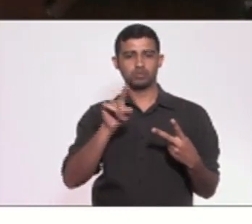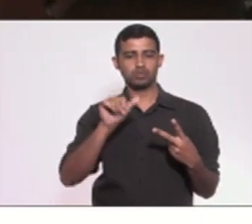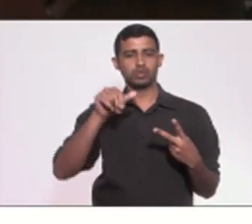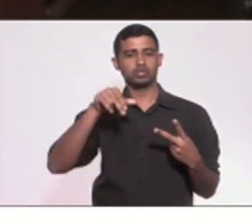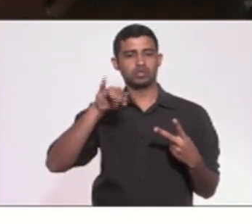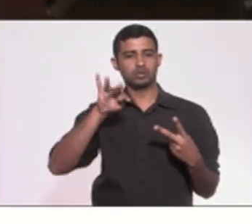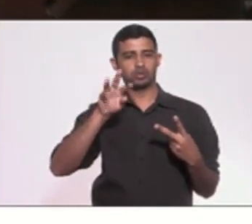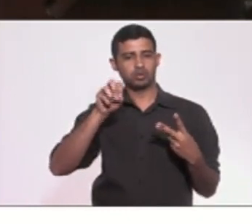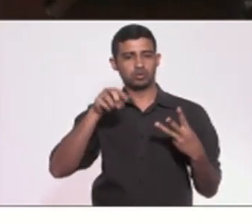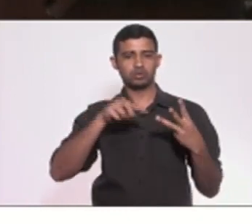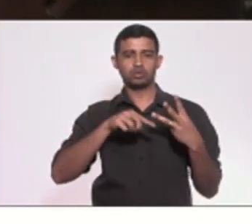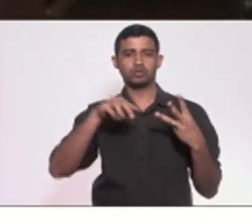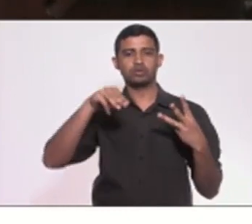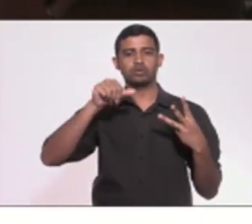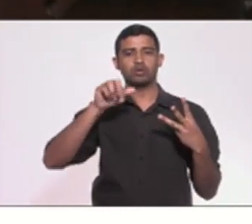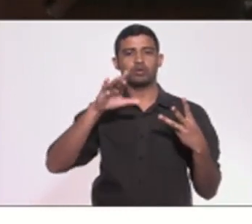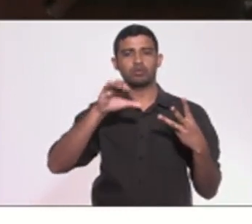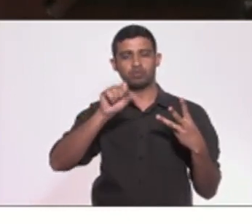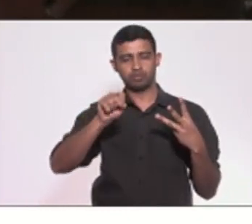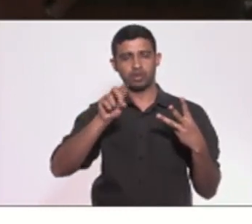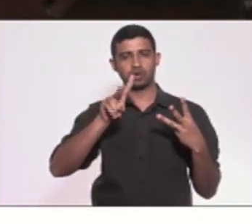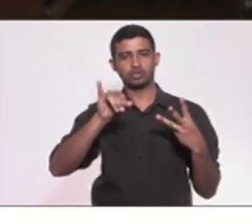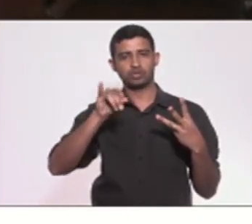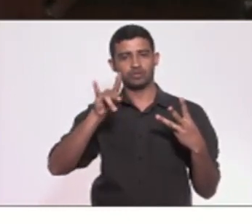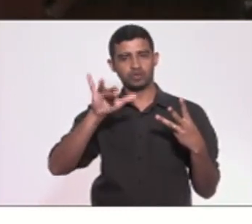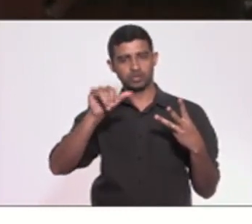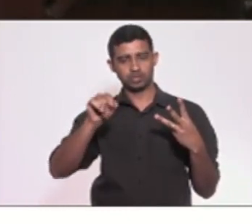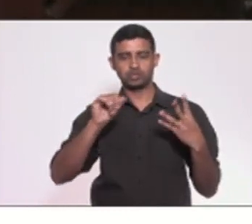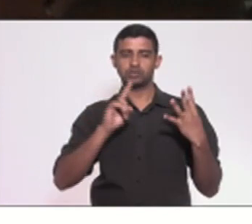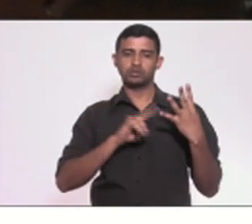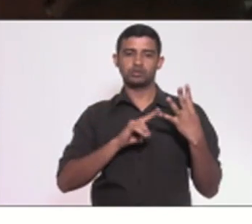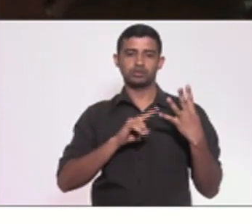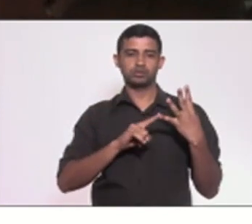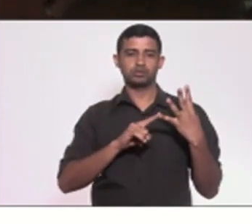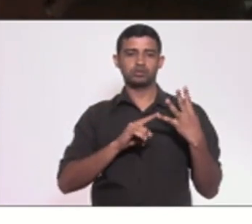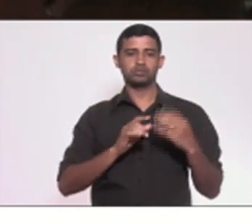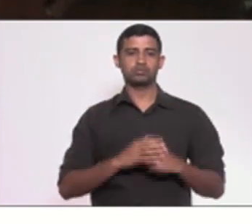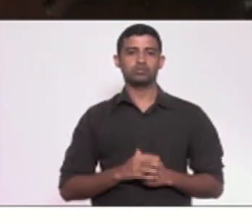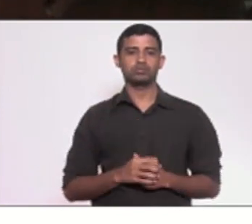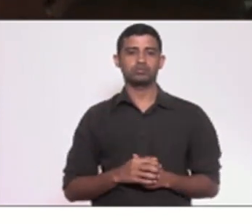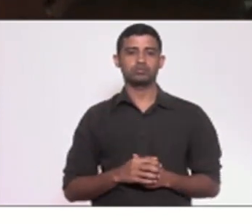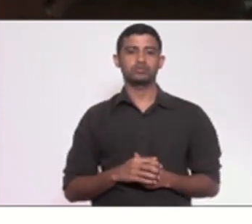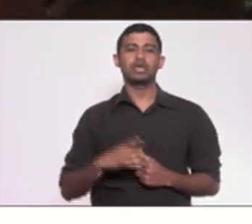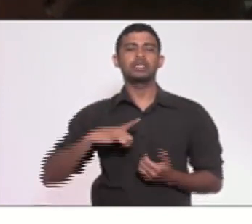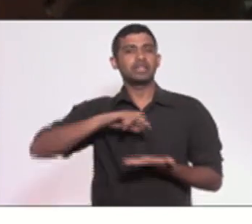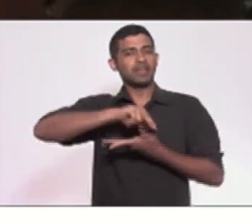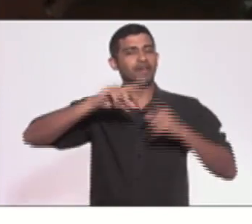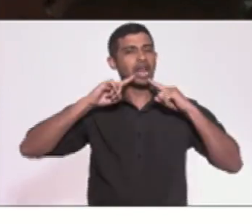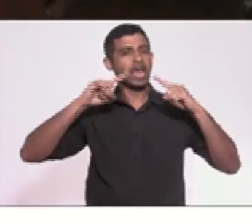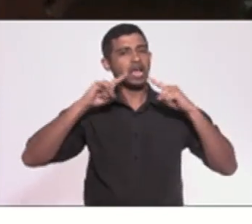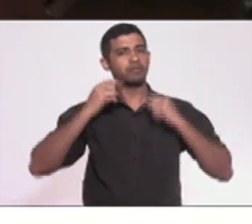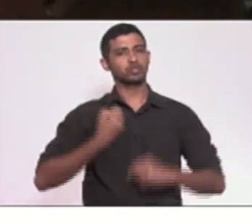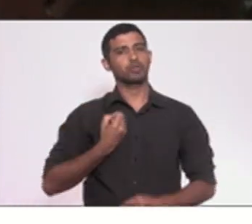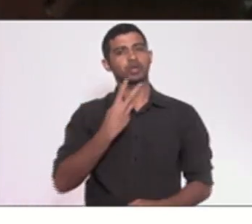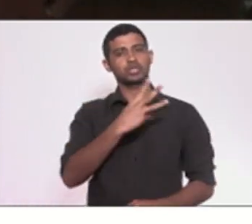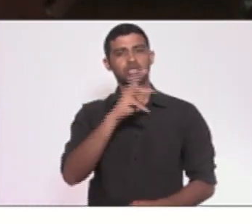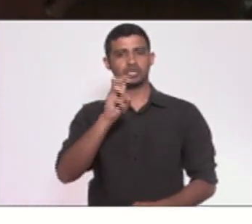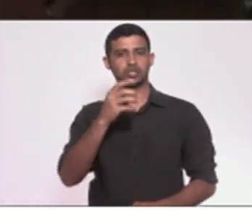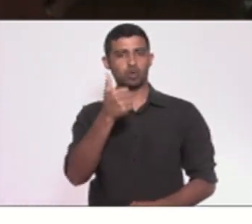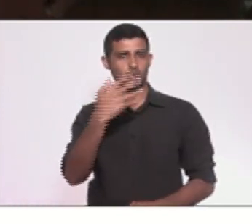Martins, Marcos Vinícius de Vasconcelos Ferreira, nos limites das reclamações 35.144,